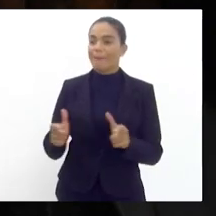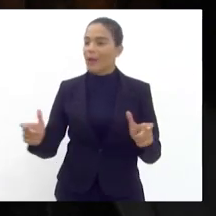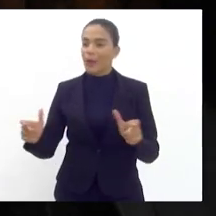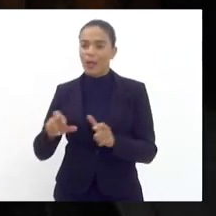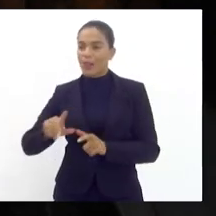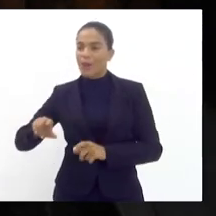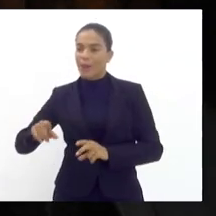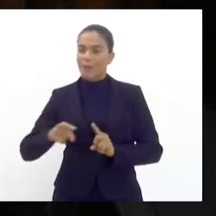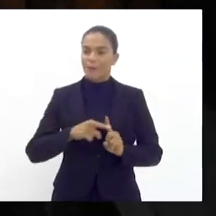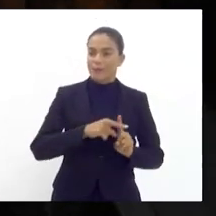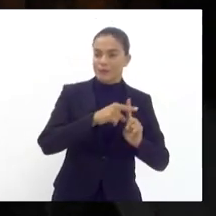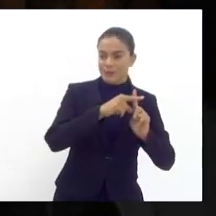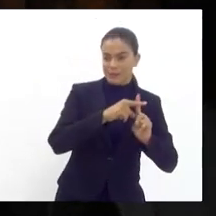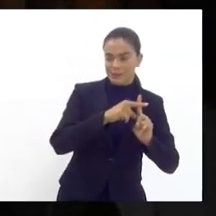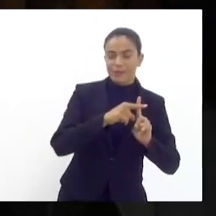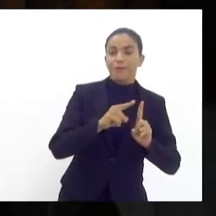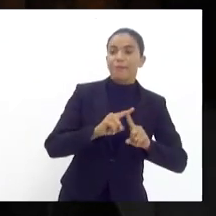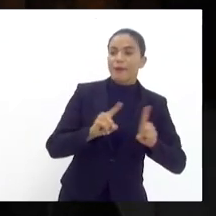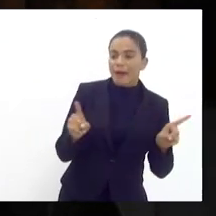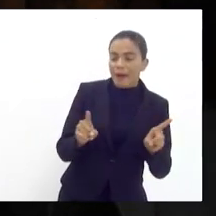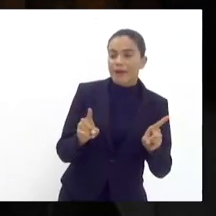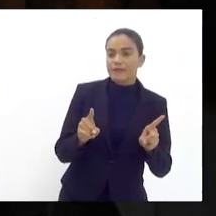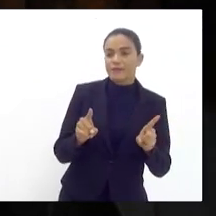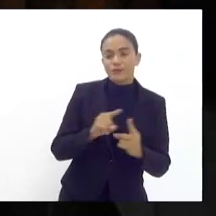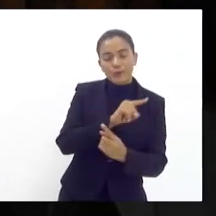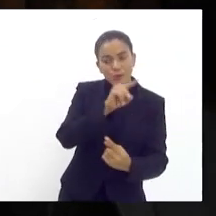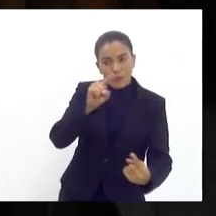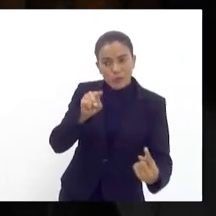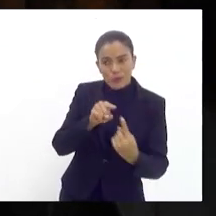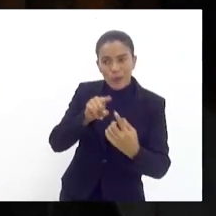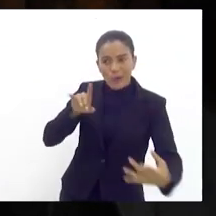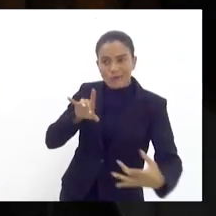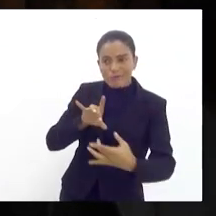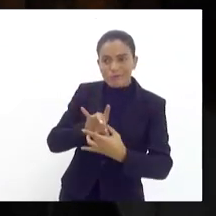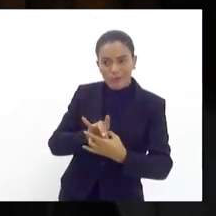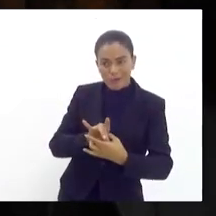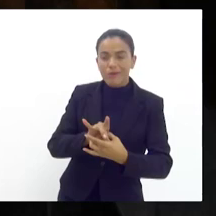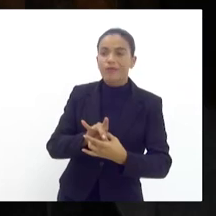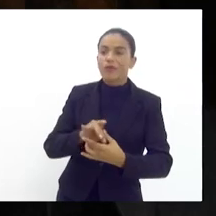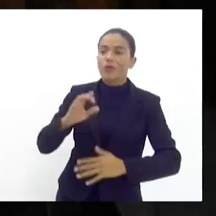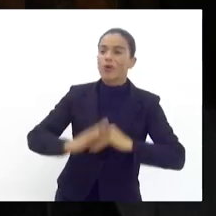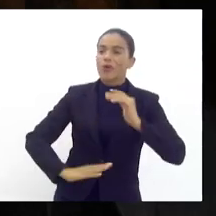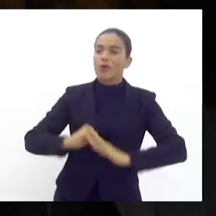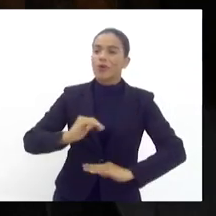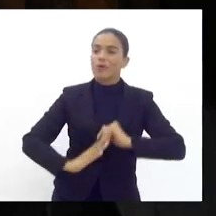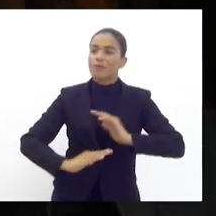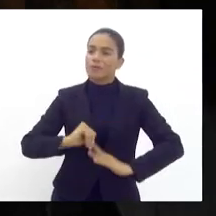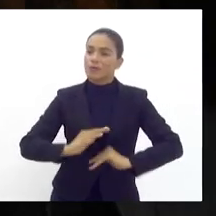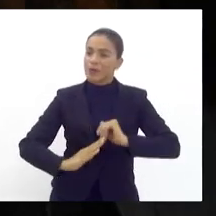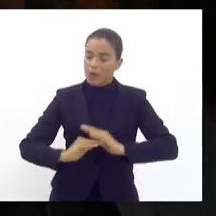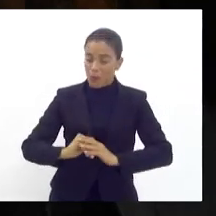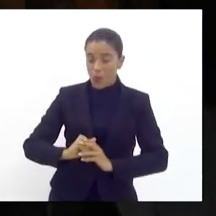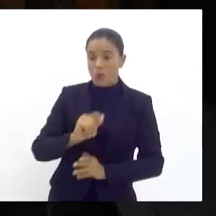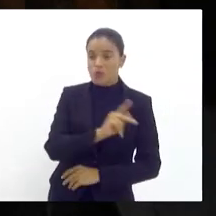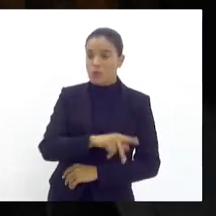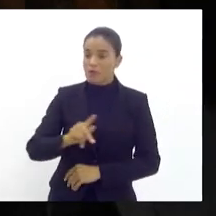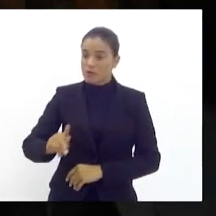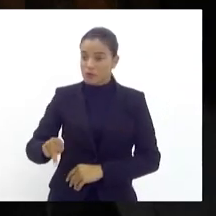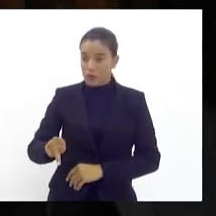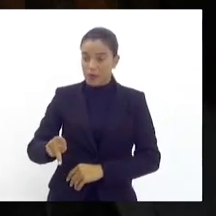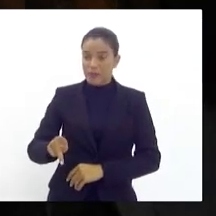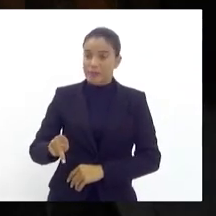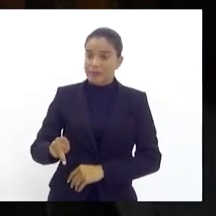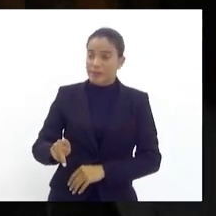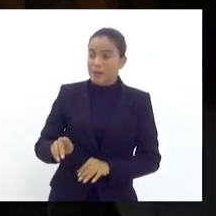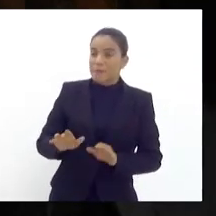positivas no que tange a aplicação do novo peso do magistério mas